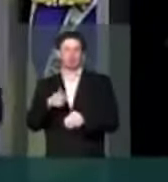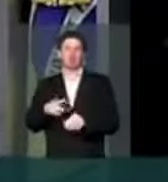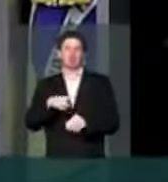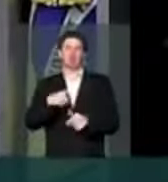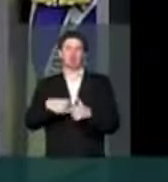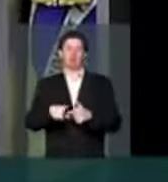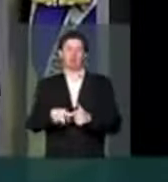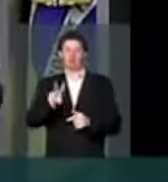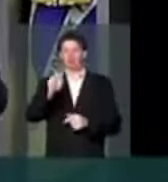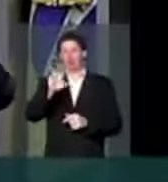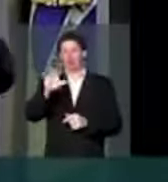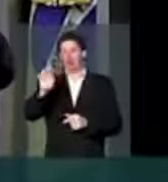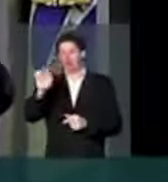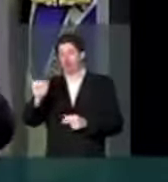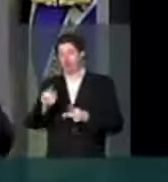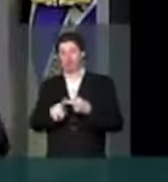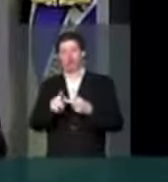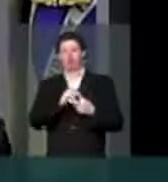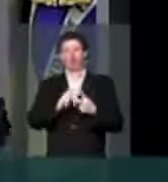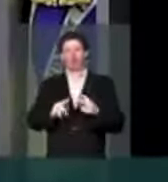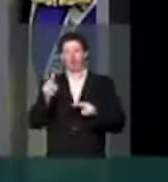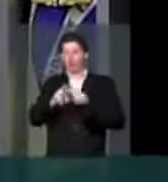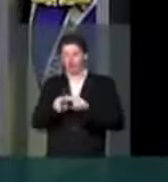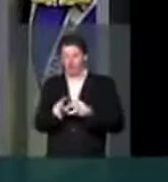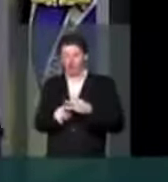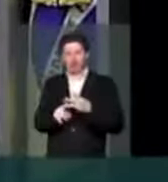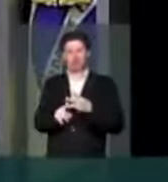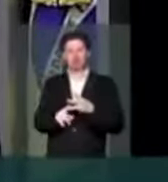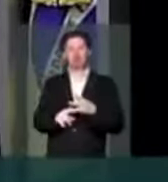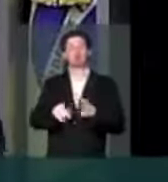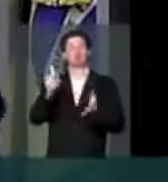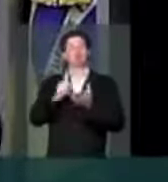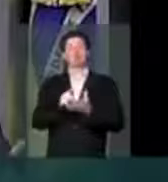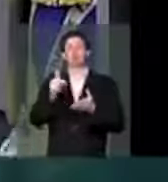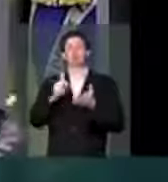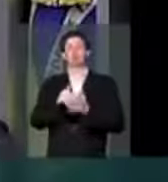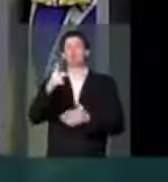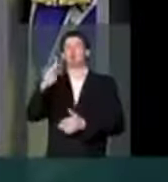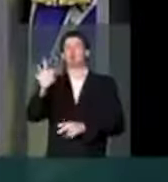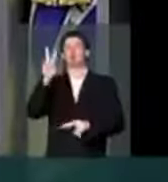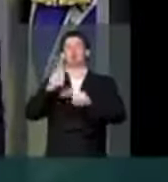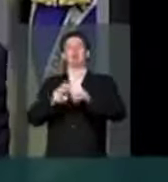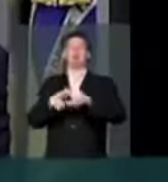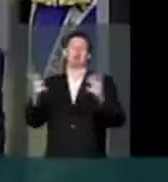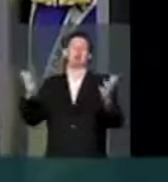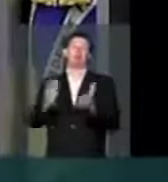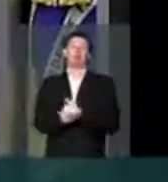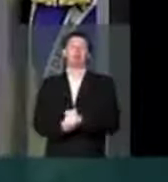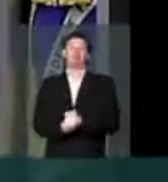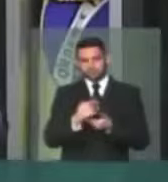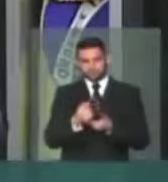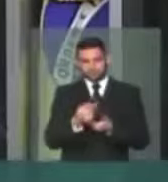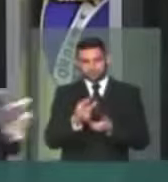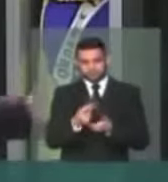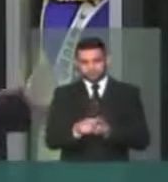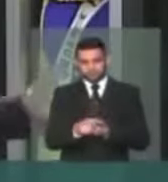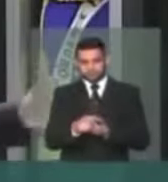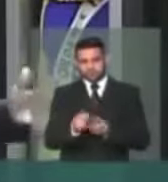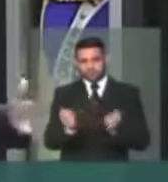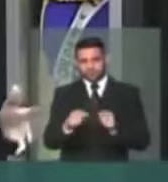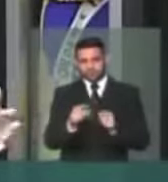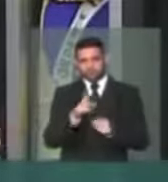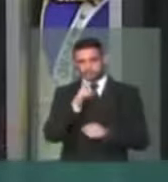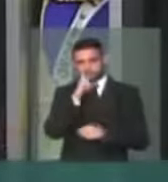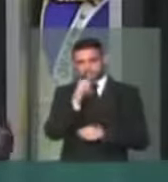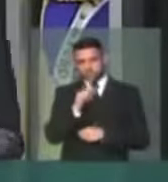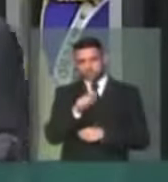É o Vaccari na cadeia, é o governo na cadeia, e literalmente é o PT na cadeia. E que poder é